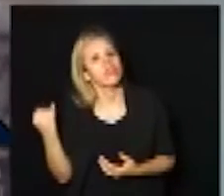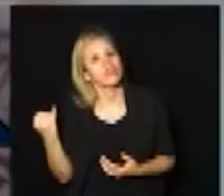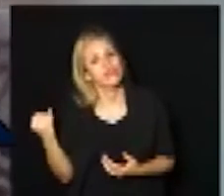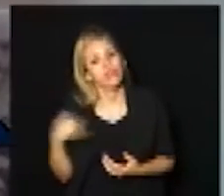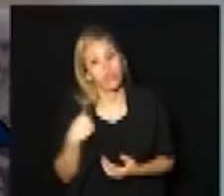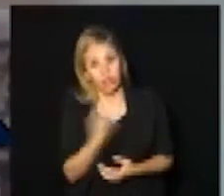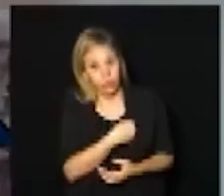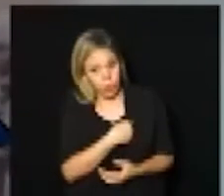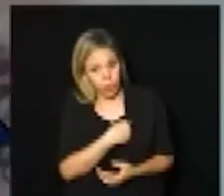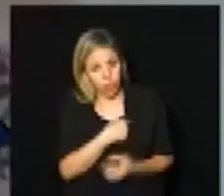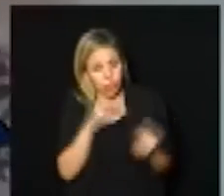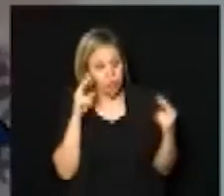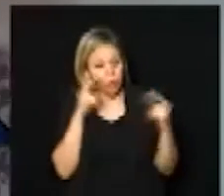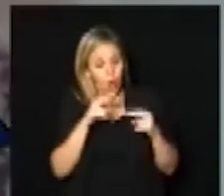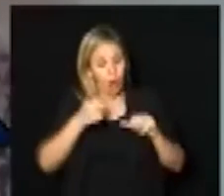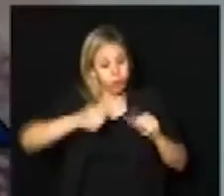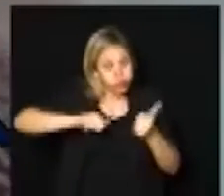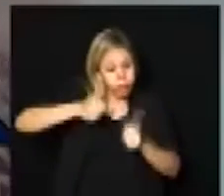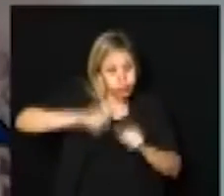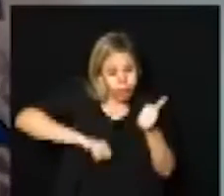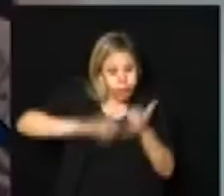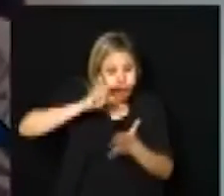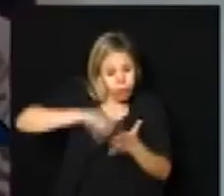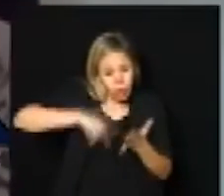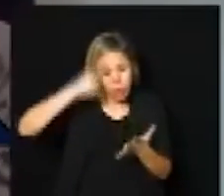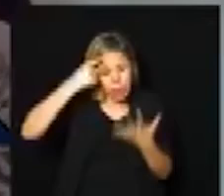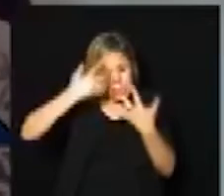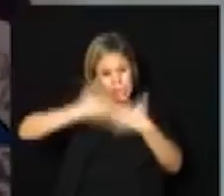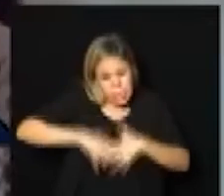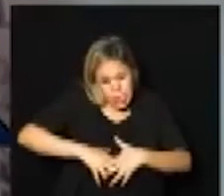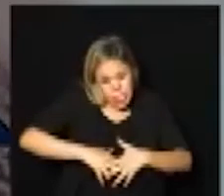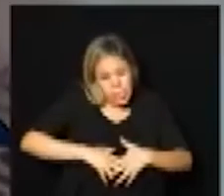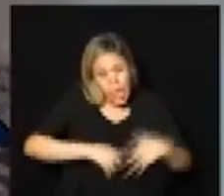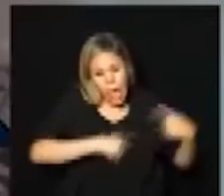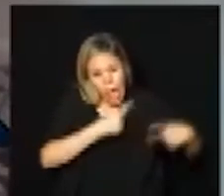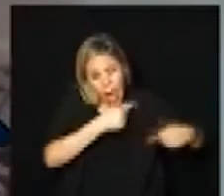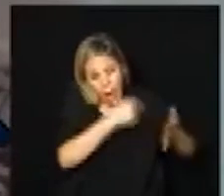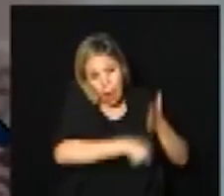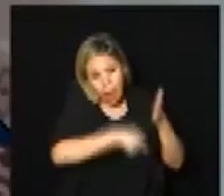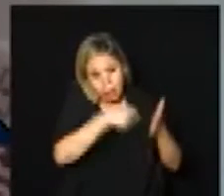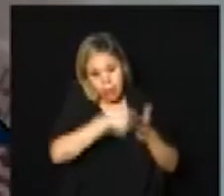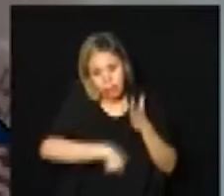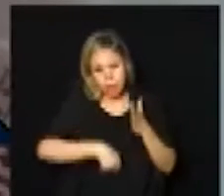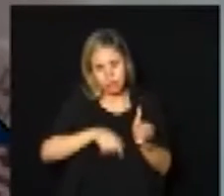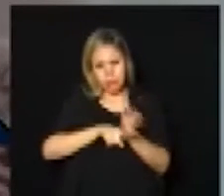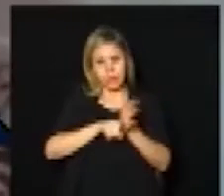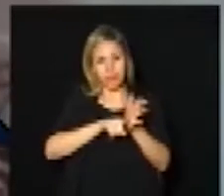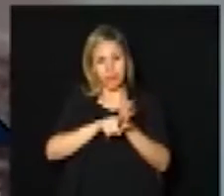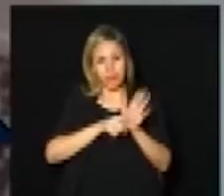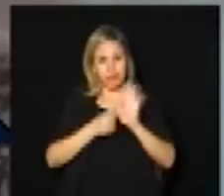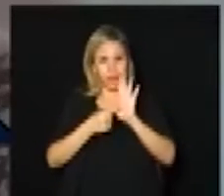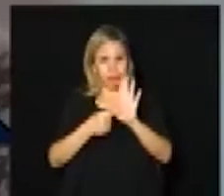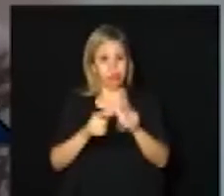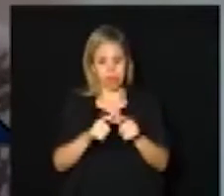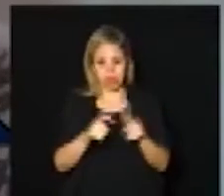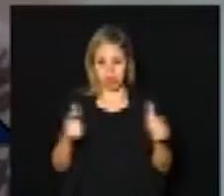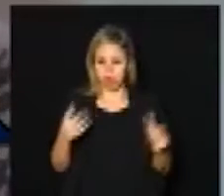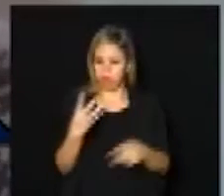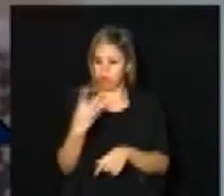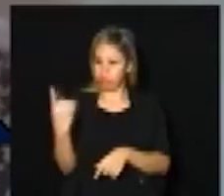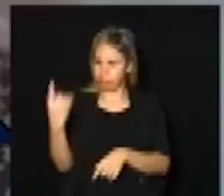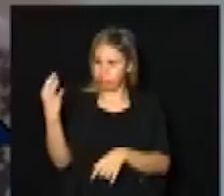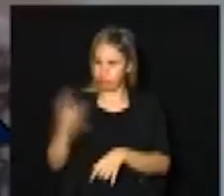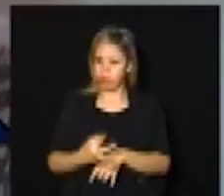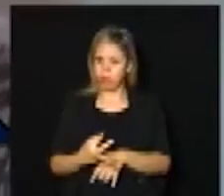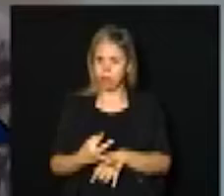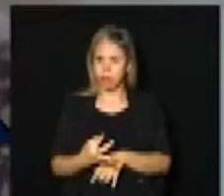para a gente olhar o diagnóstico e pensar as políticas, né? Essa pesquisa aponta um aumento de 41%